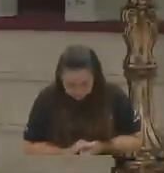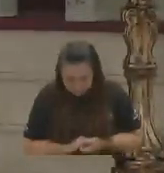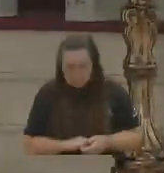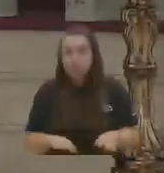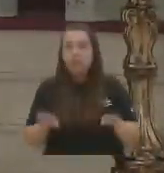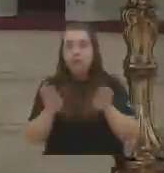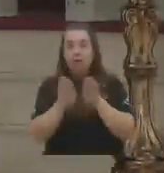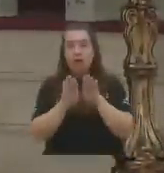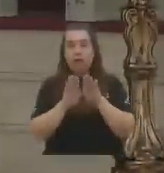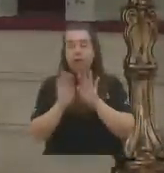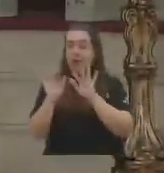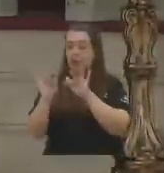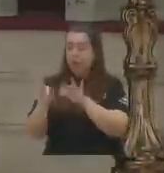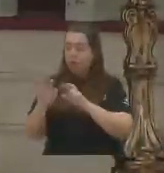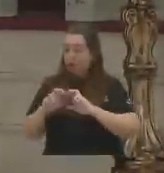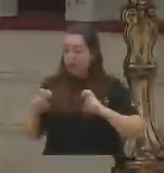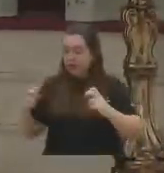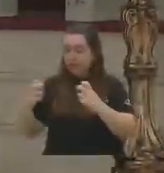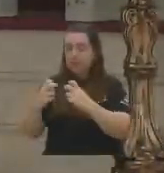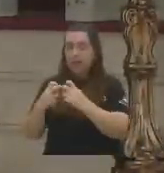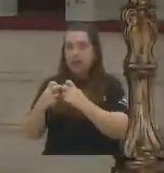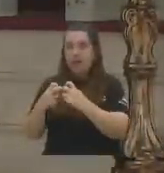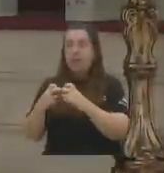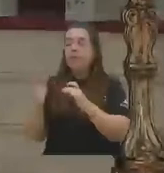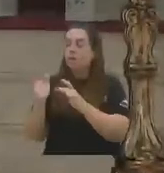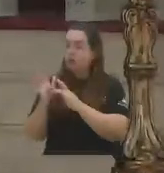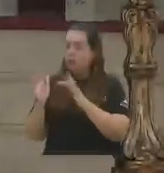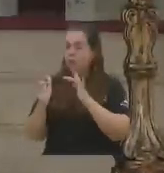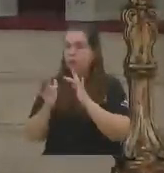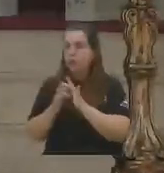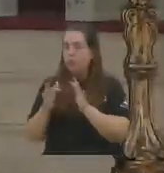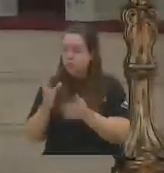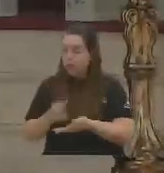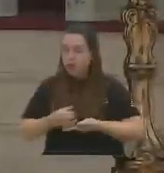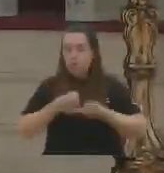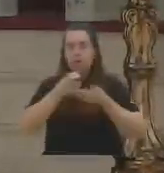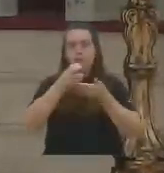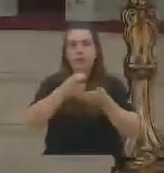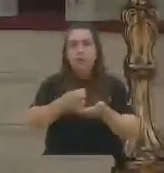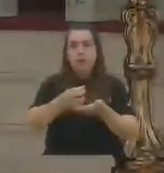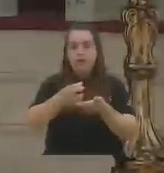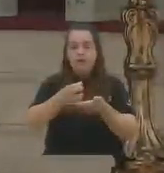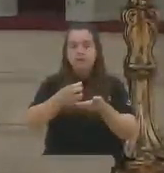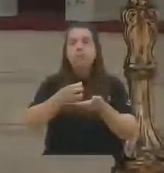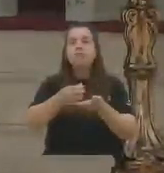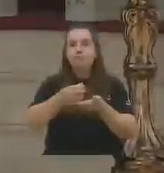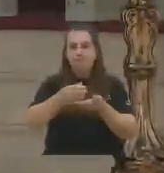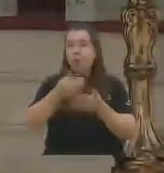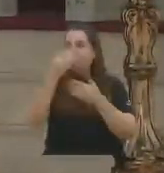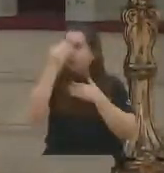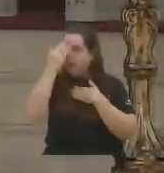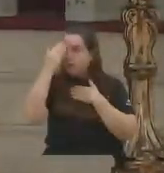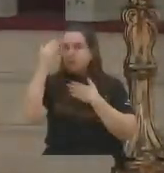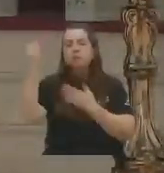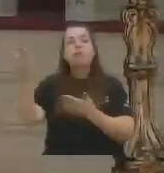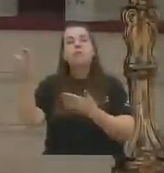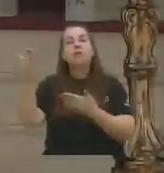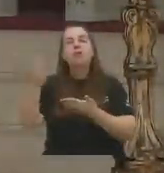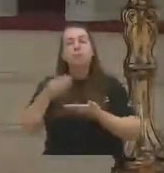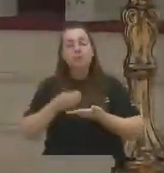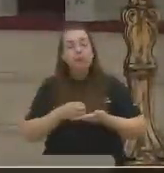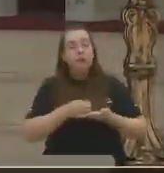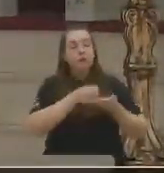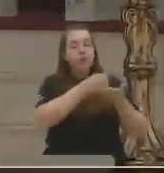Do mesmo modo, ao fim da ceia, ele tomou o cálice em suas mãos, deu graças